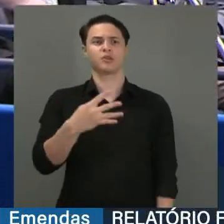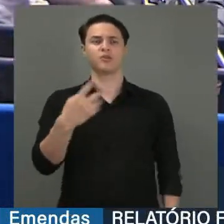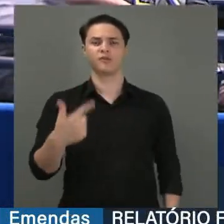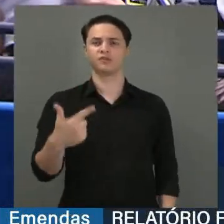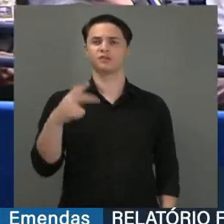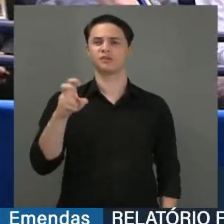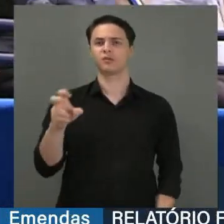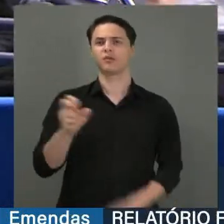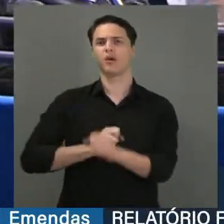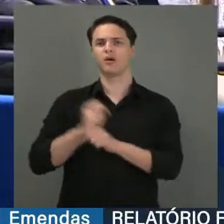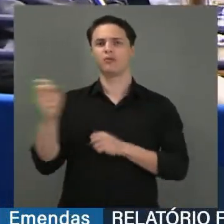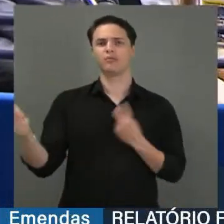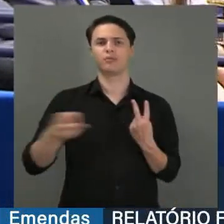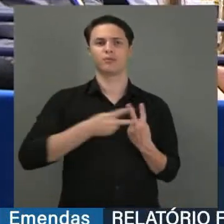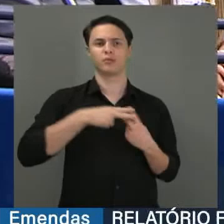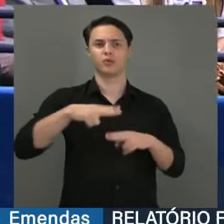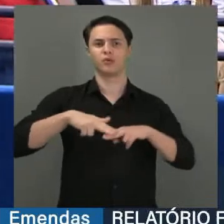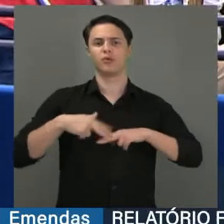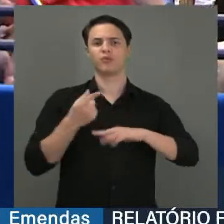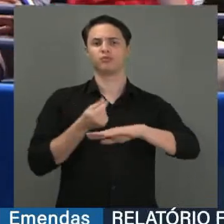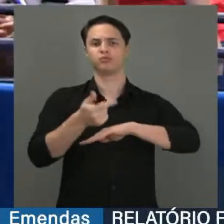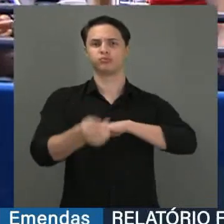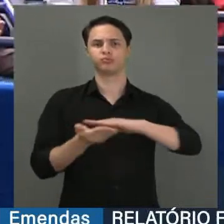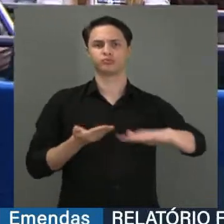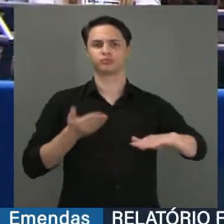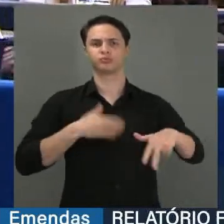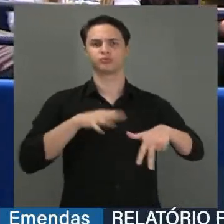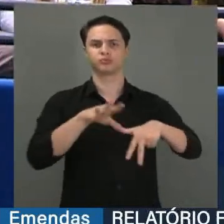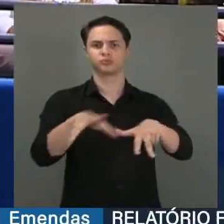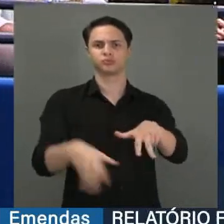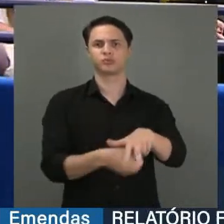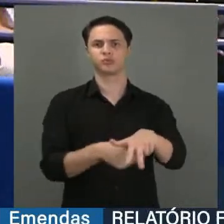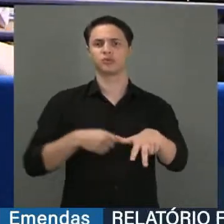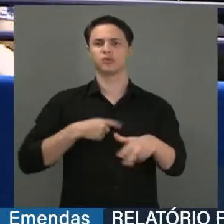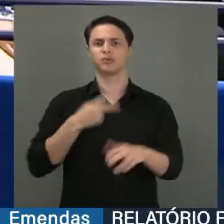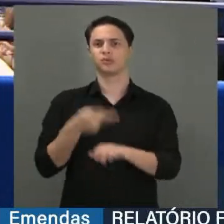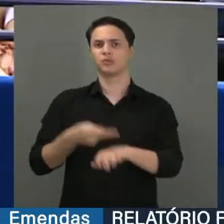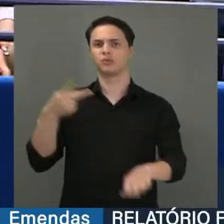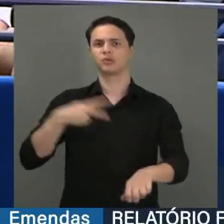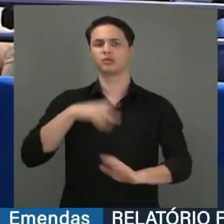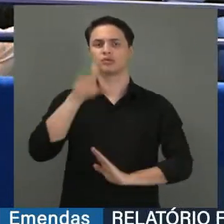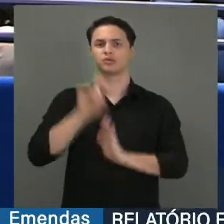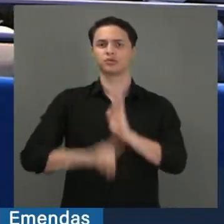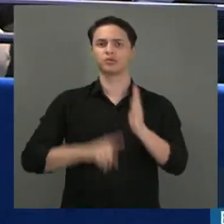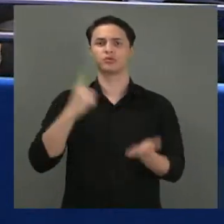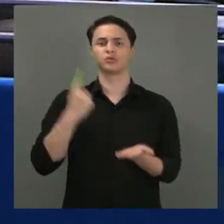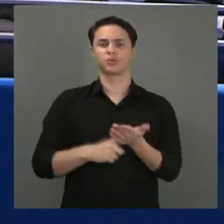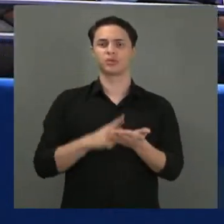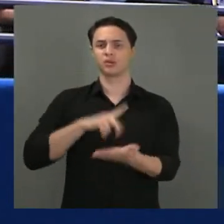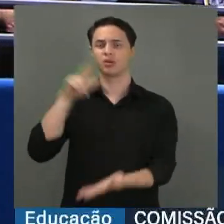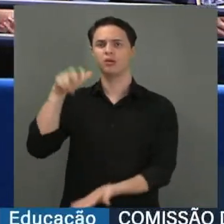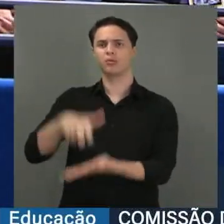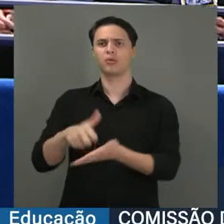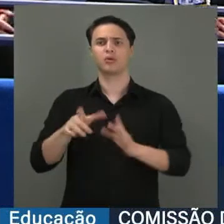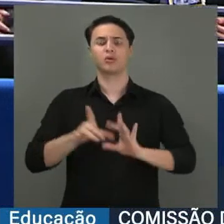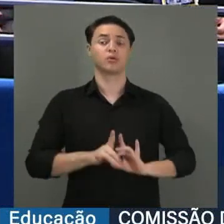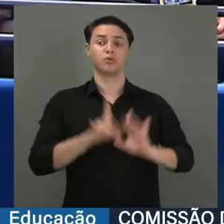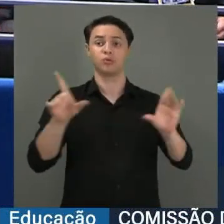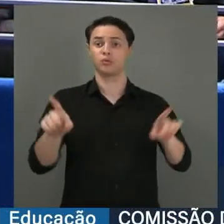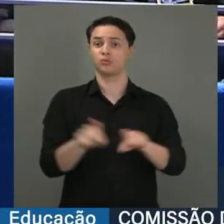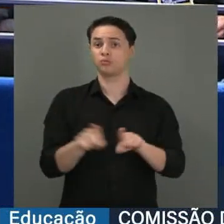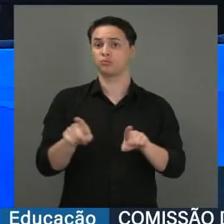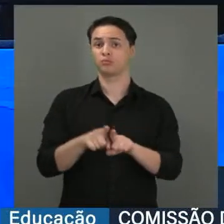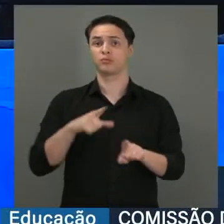425 anos de prisão por corrupção e lavagem de dinheiro, foi premiado com o direito de cumprir sua pena livre e